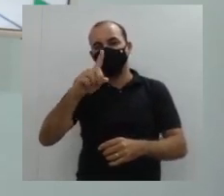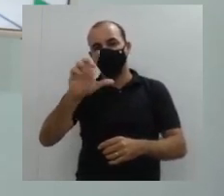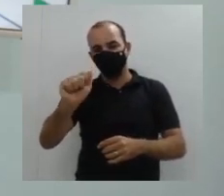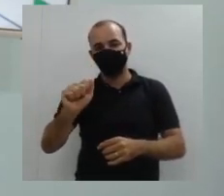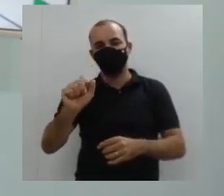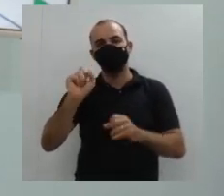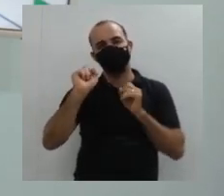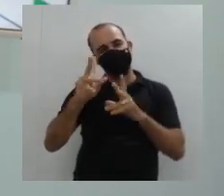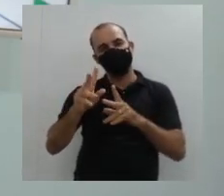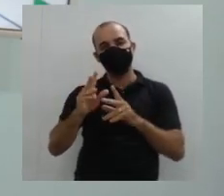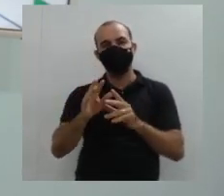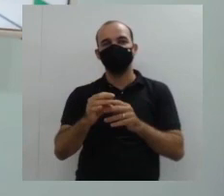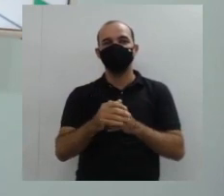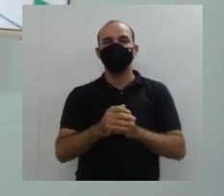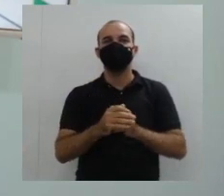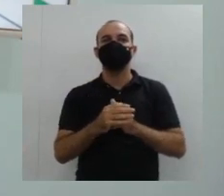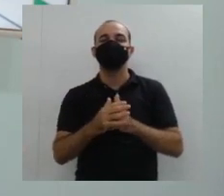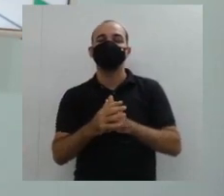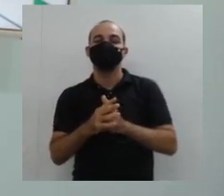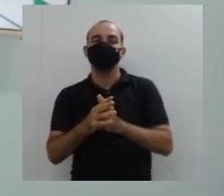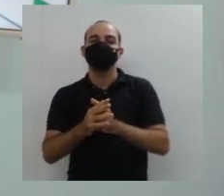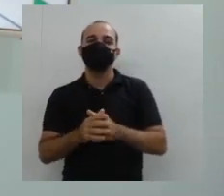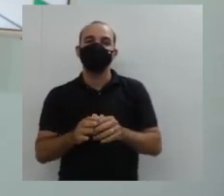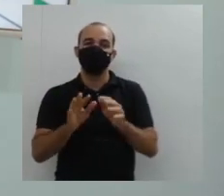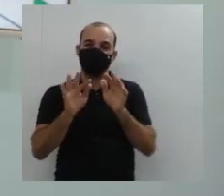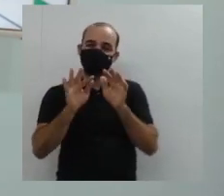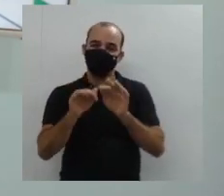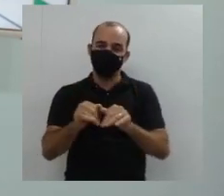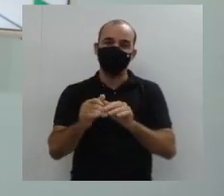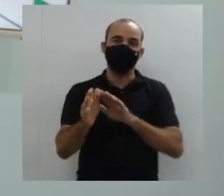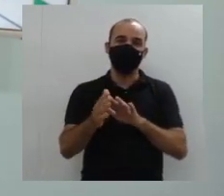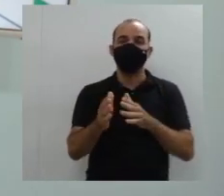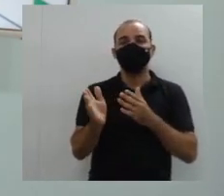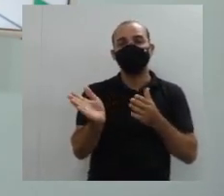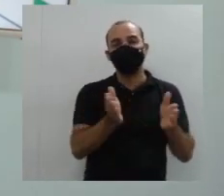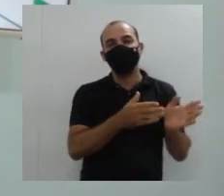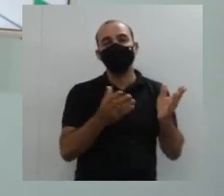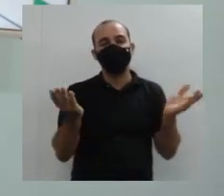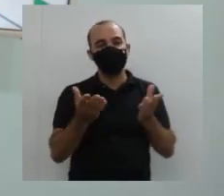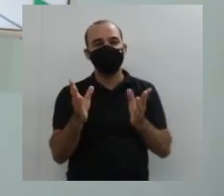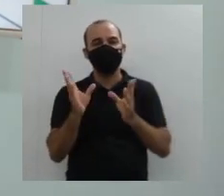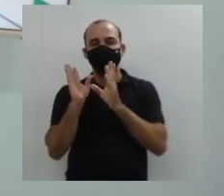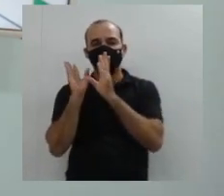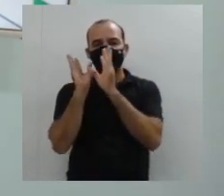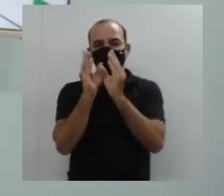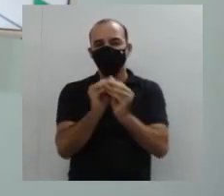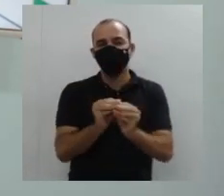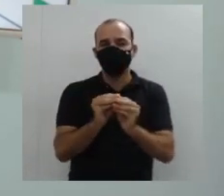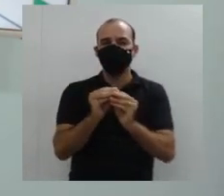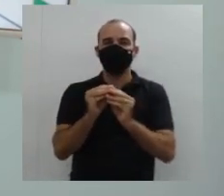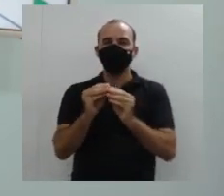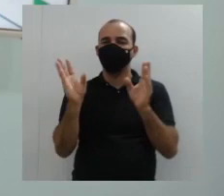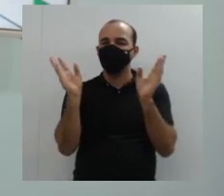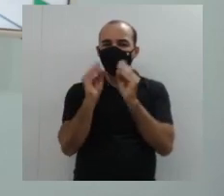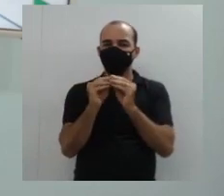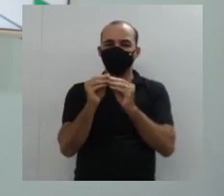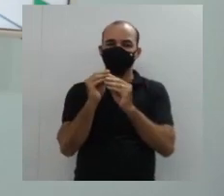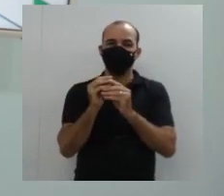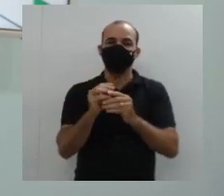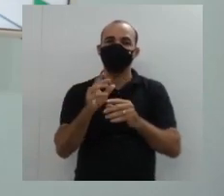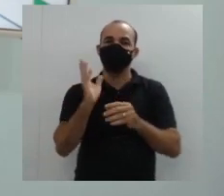agora a gente fazer uma pequena síntese daquilo que nós falamos. Lembrar que nós falamos sobre o quê?